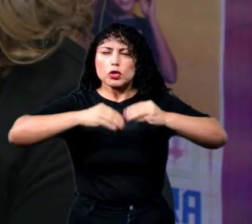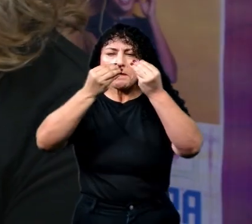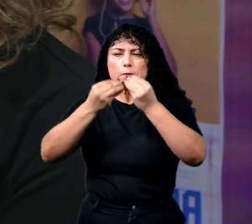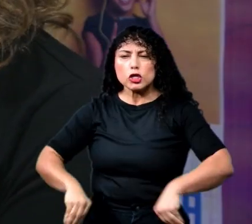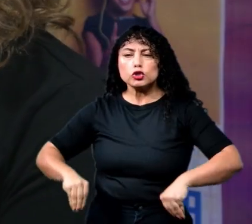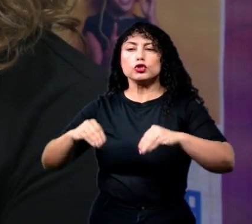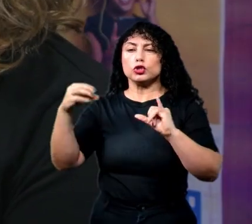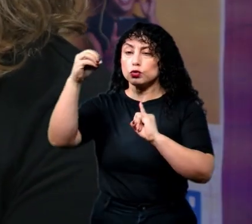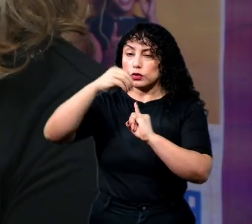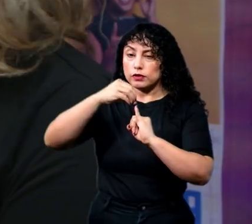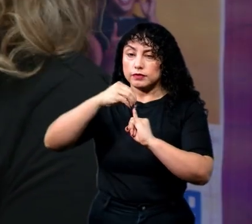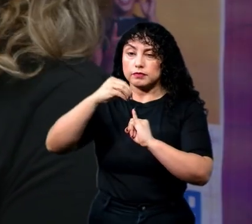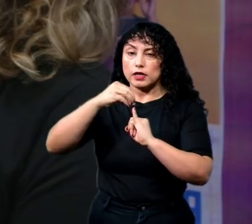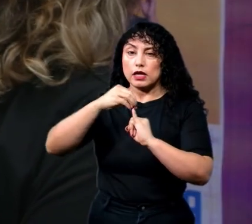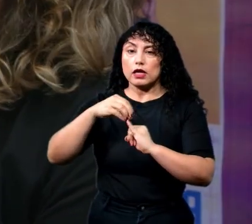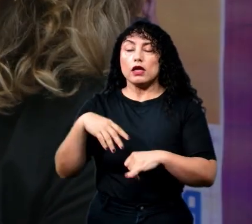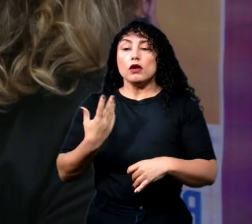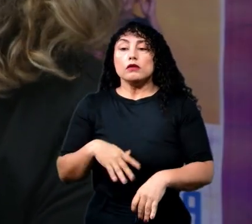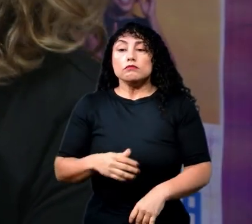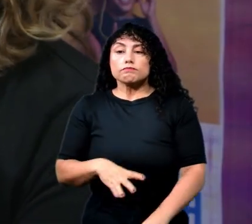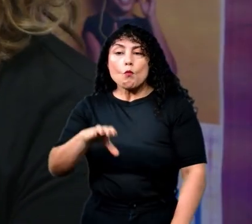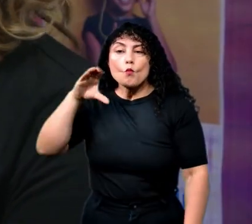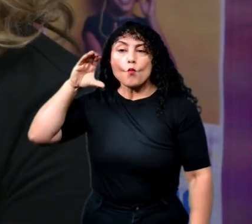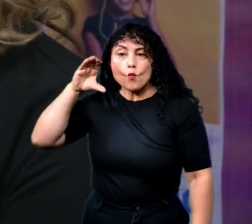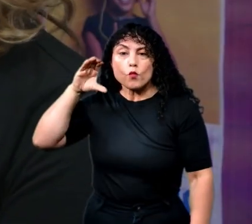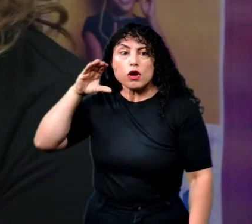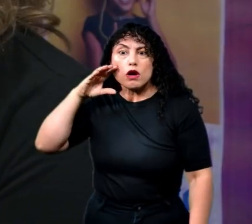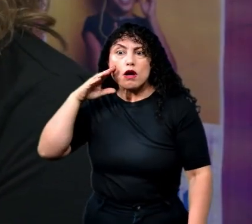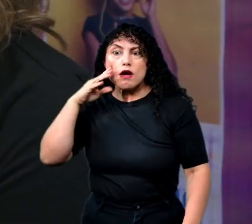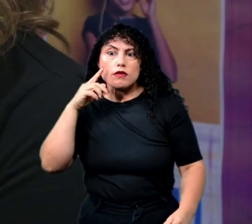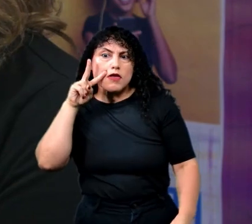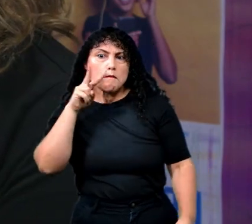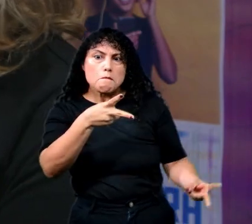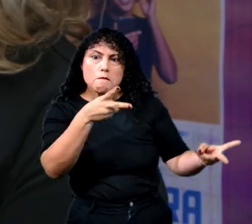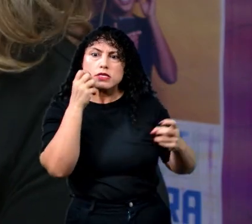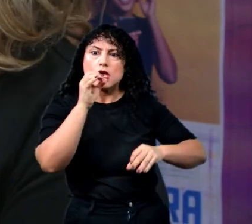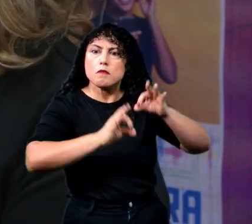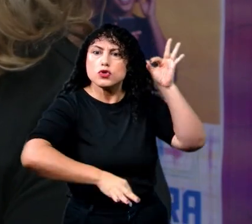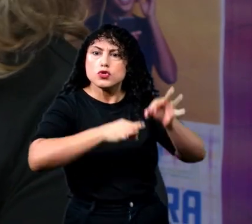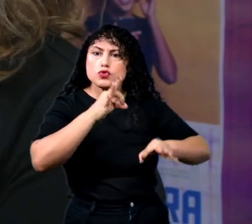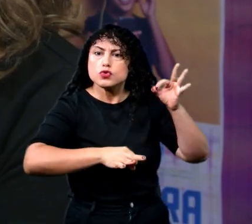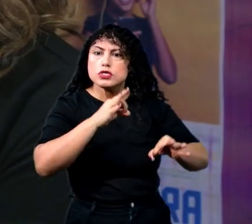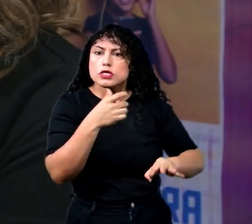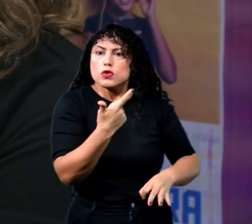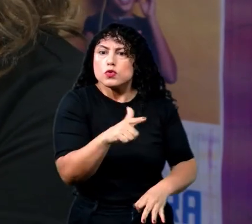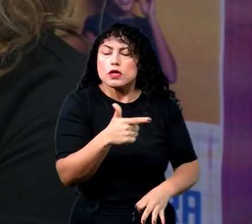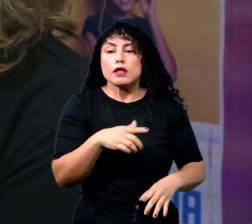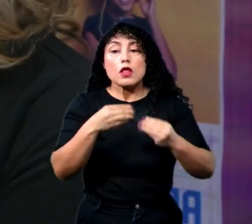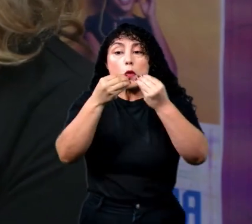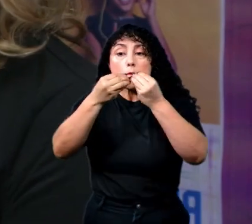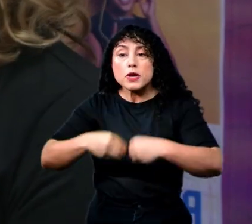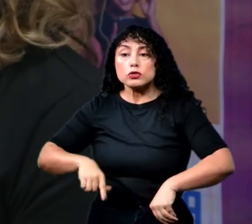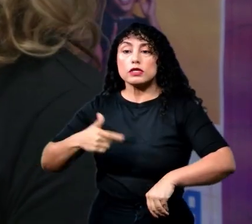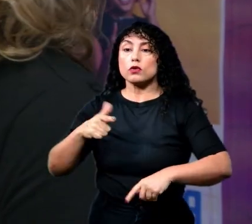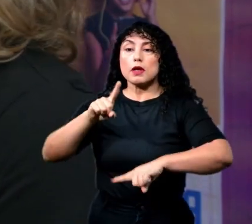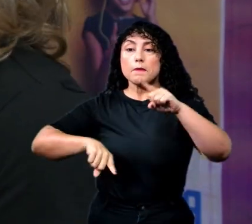o instituto, né? Se omitir também diante das injustiças, né? Então, mesmo que não tenha um prejuízo